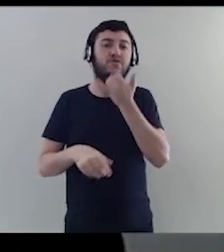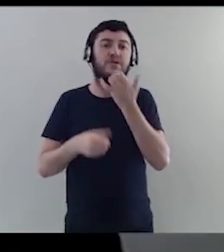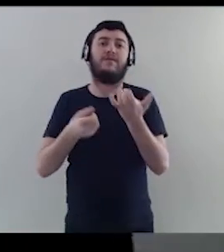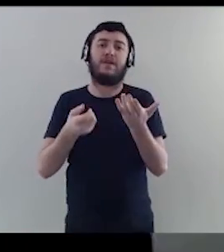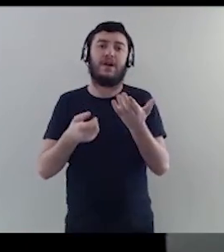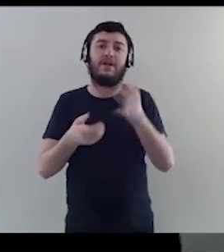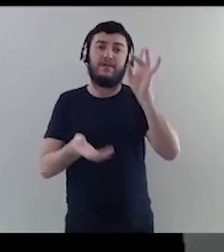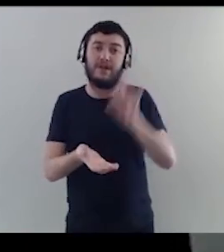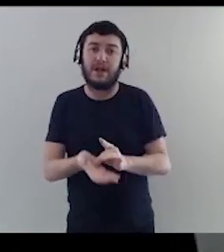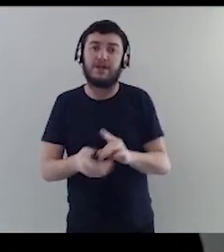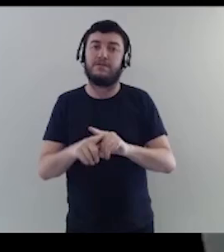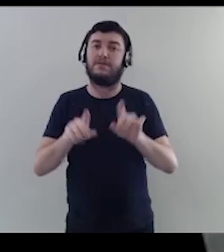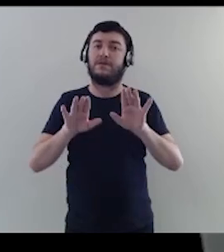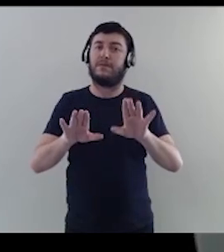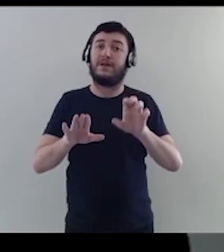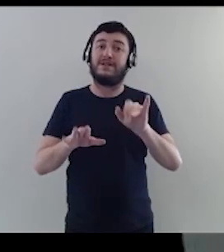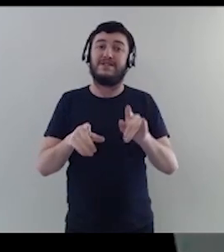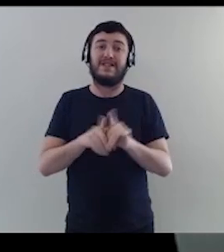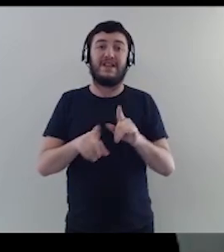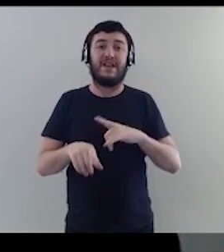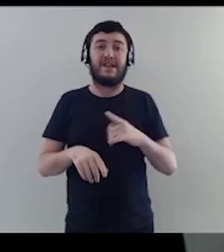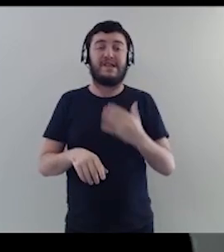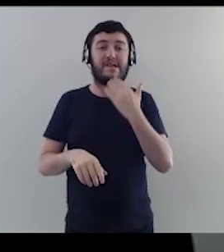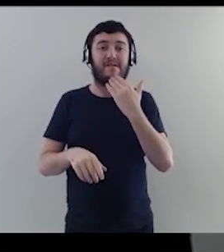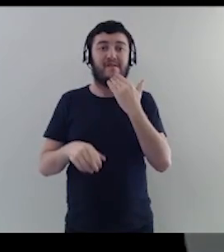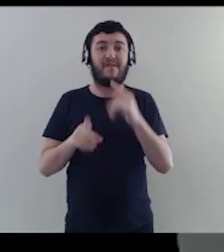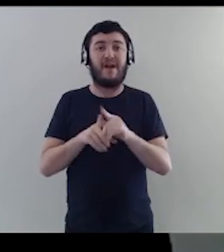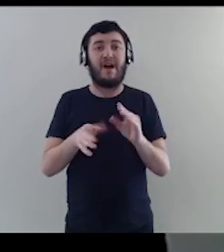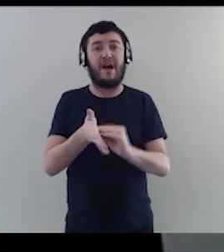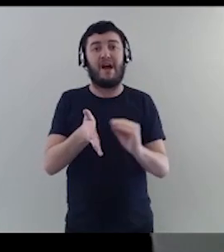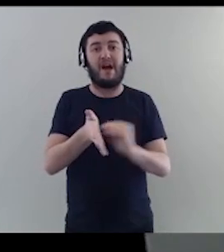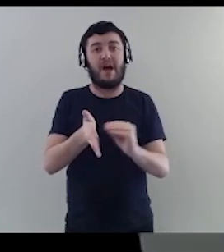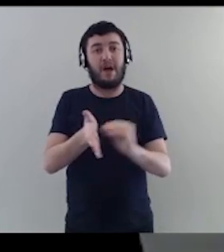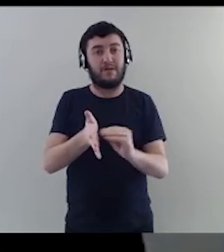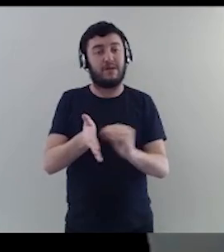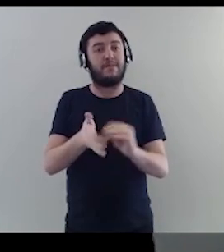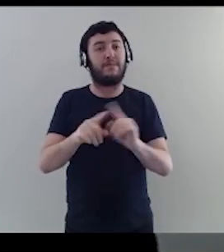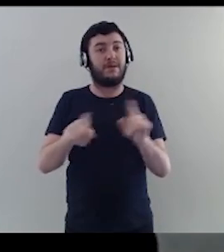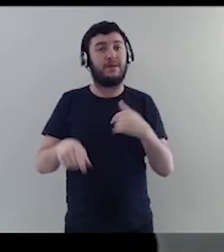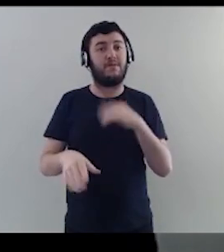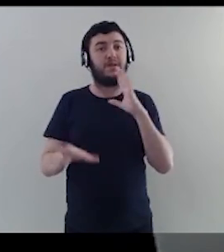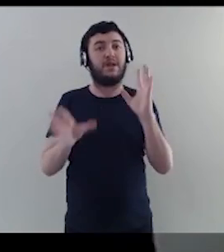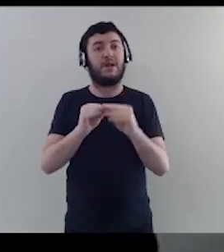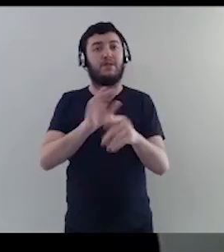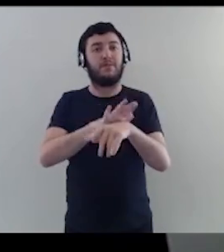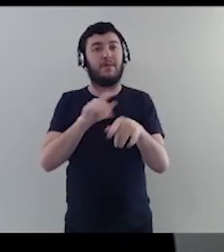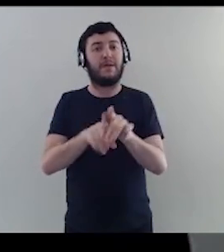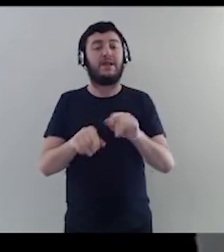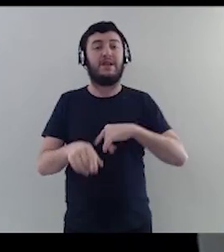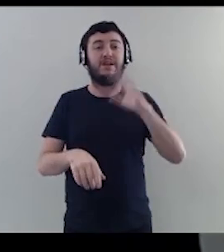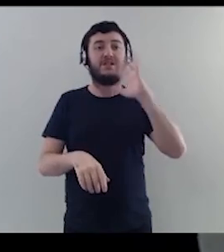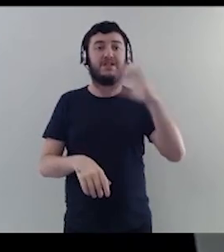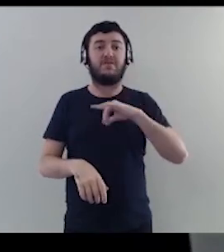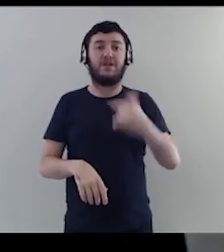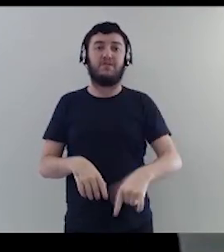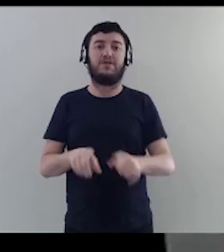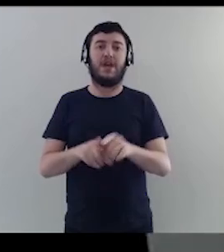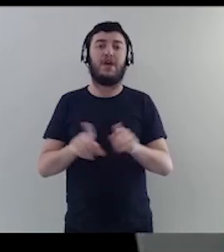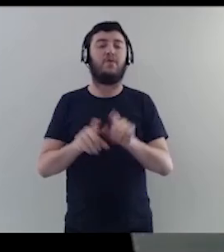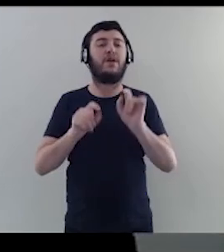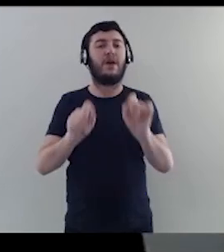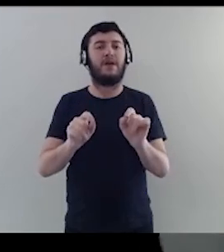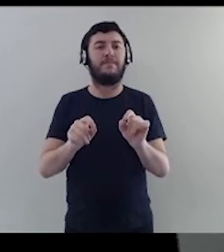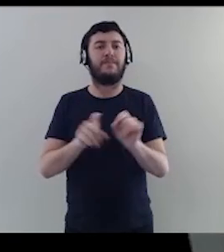houver um déficit de motivação, eu entendo, pelo menos, que a decisão, mal motivada, mal fundamentada, pode ser